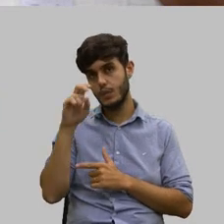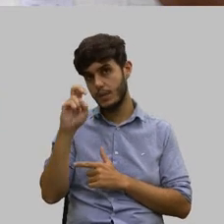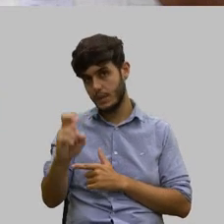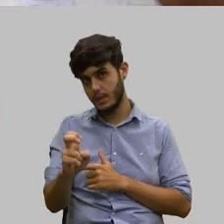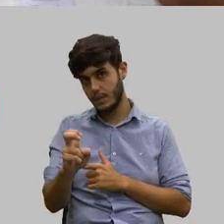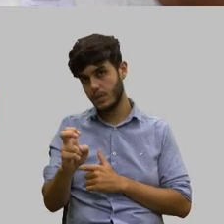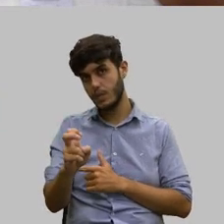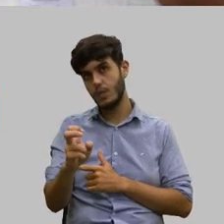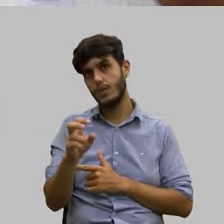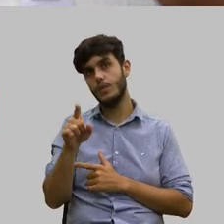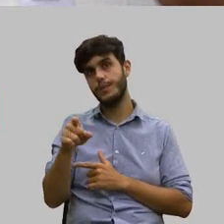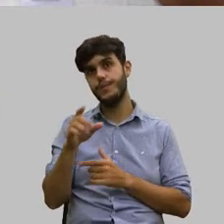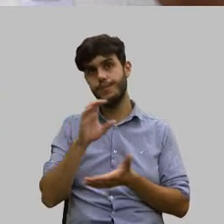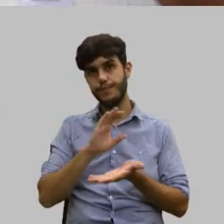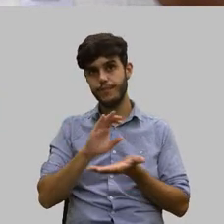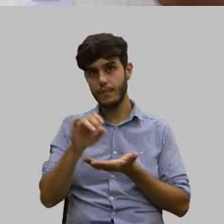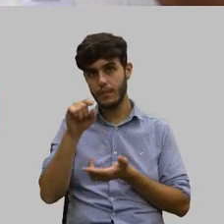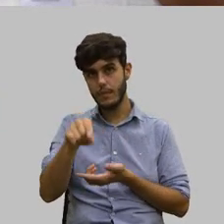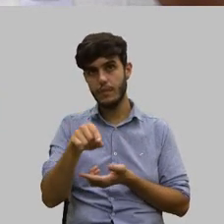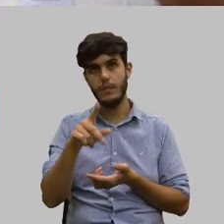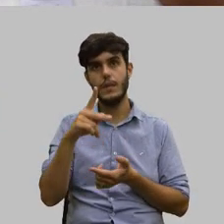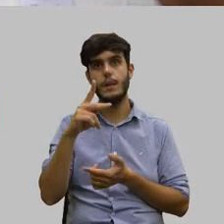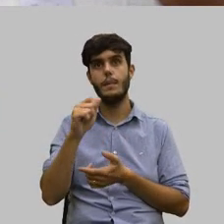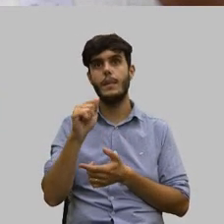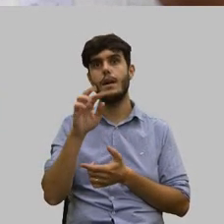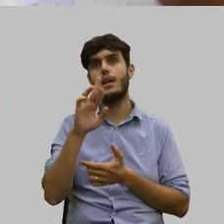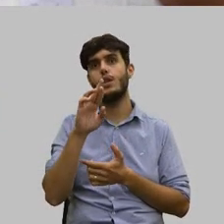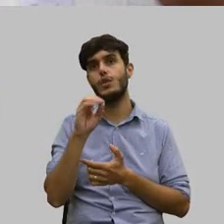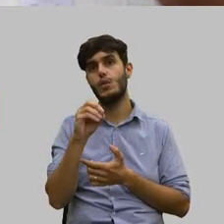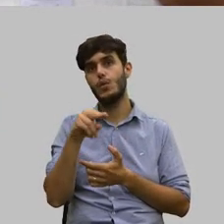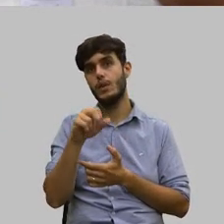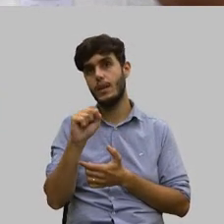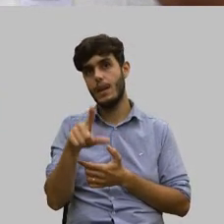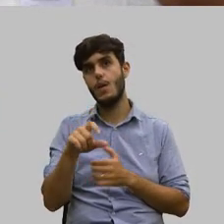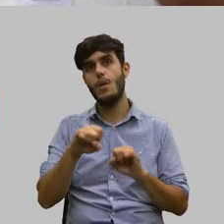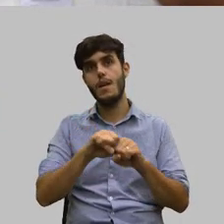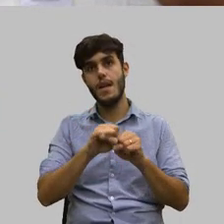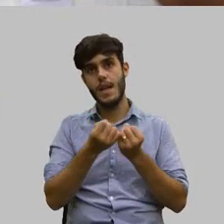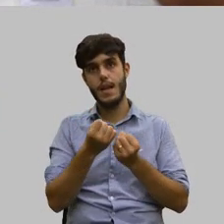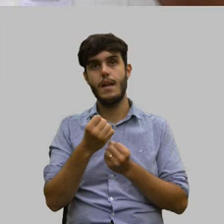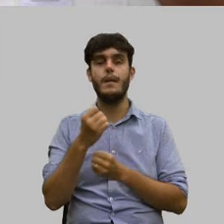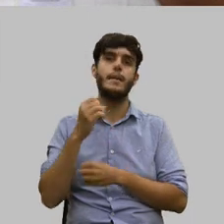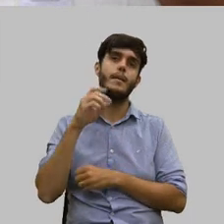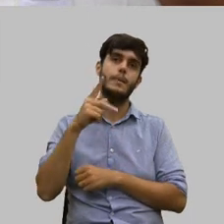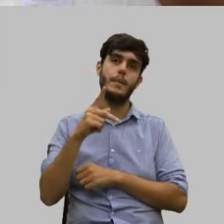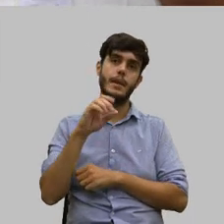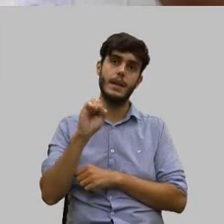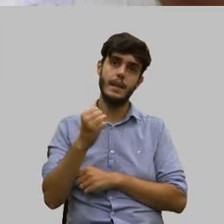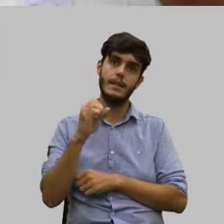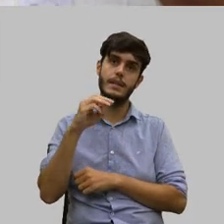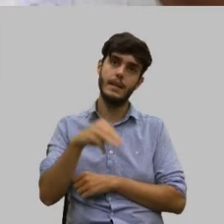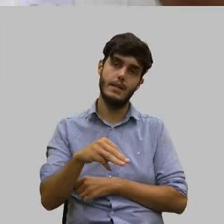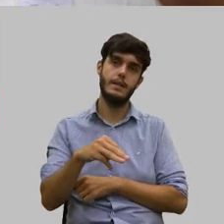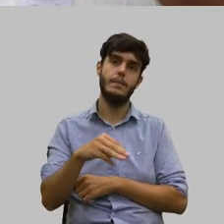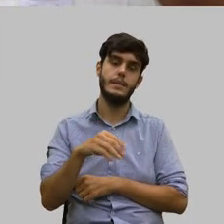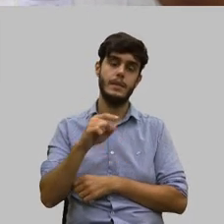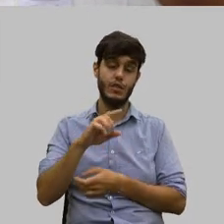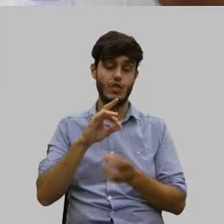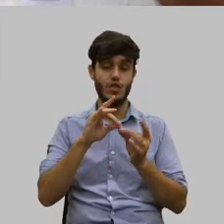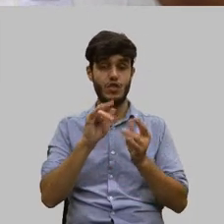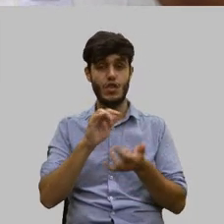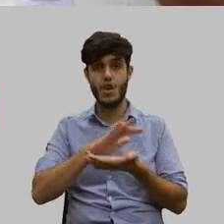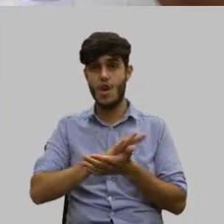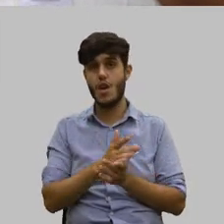contribuição patronal quebra o IPs destrói o ipsm e eu falo com muita tristeza sabe por